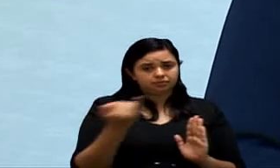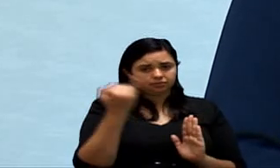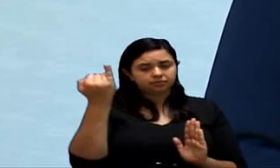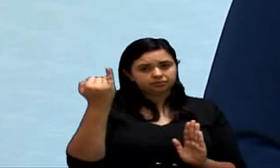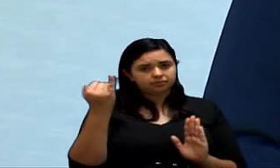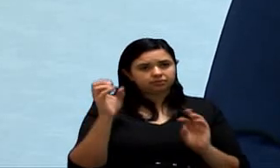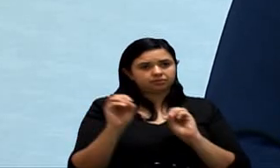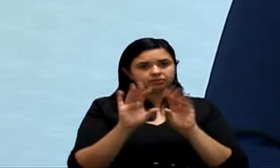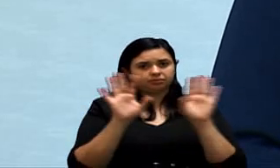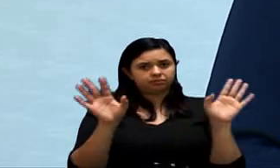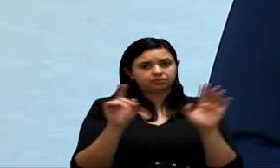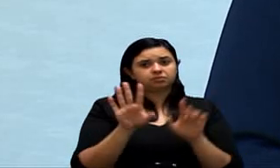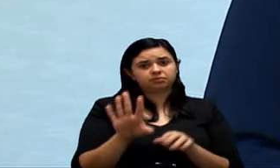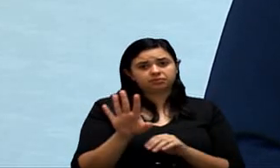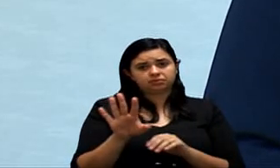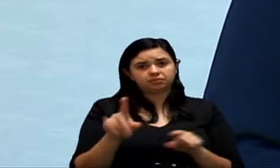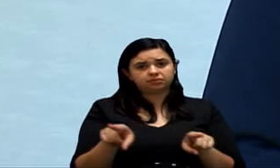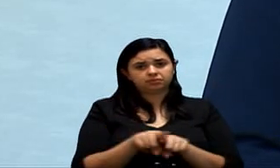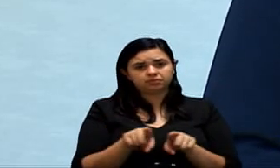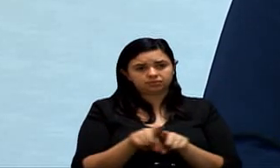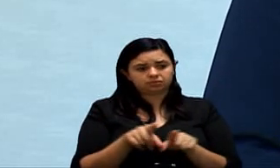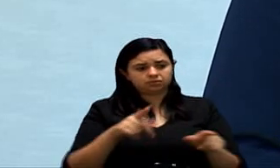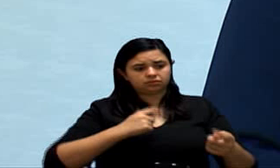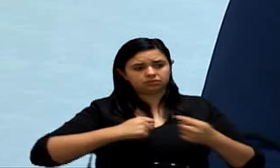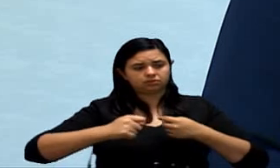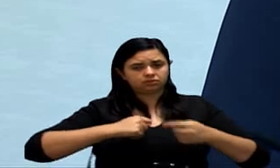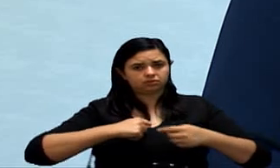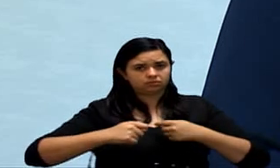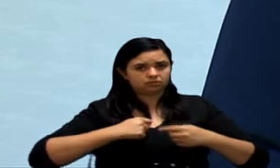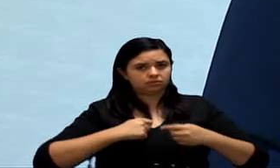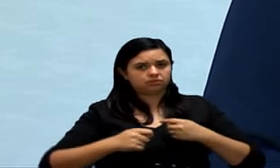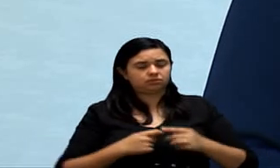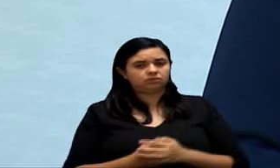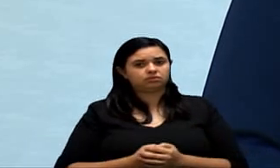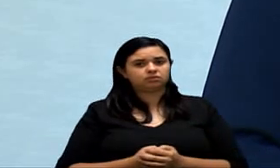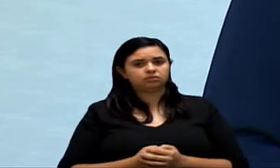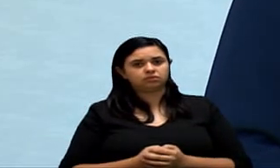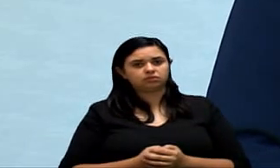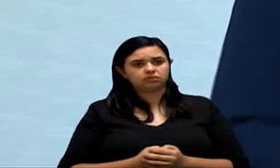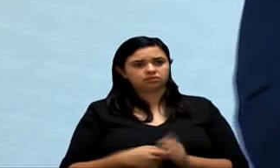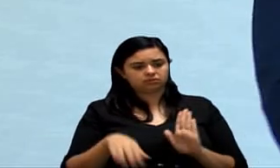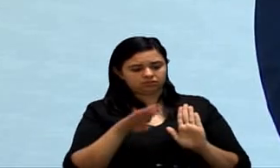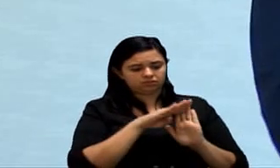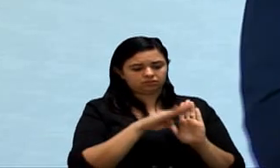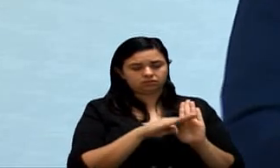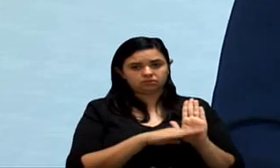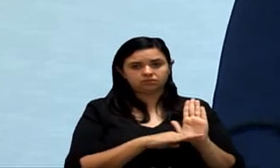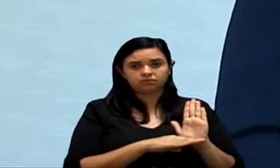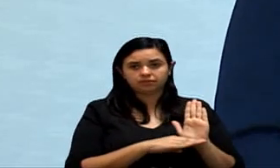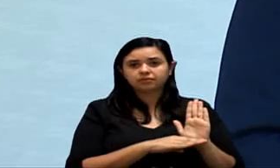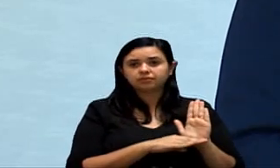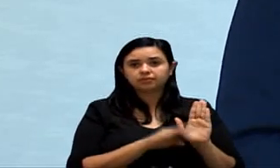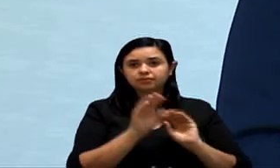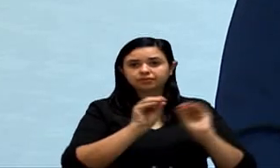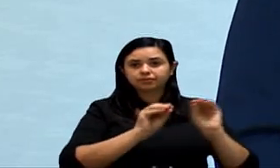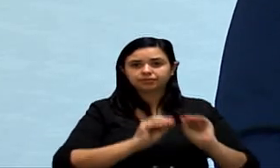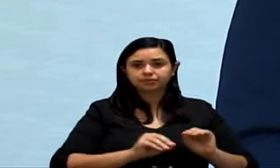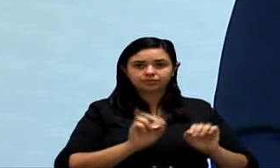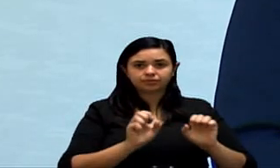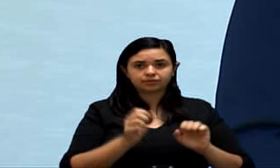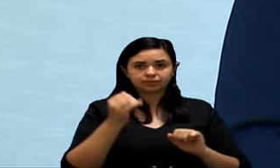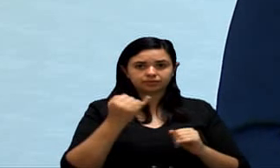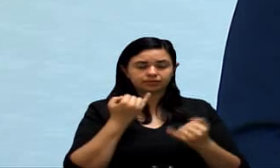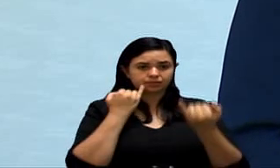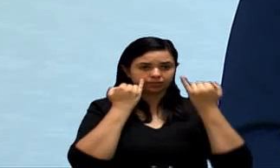uma ferramenta de gestão, né? Você consegue, com os indicadores, como a senhora mesmo colocou no seu próprio